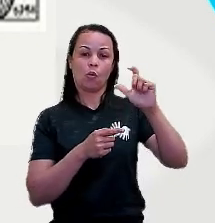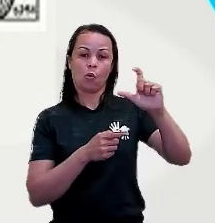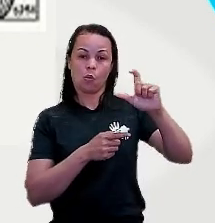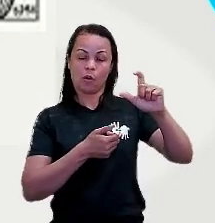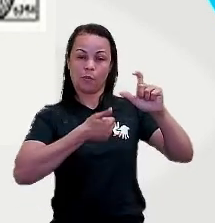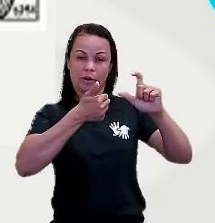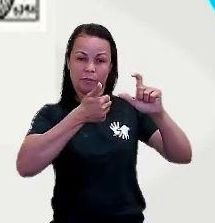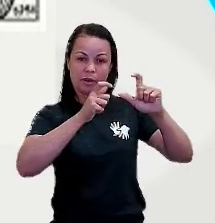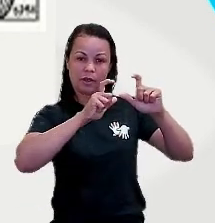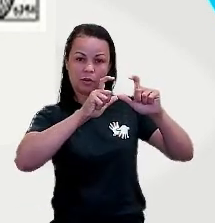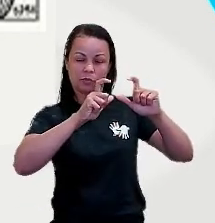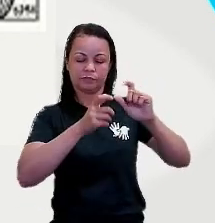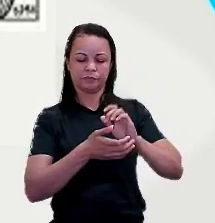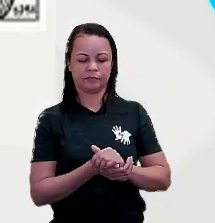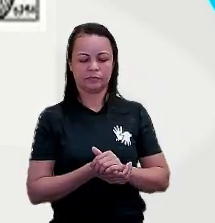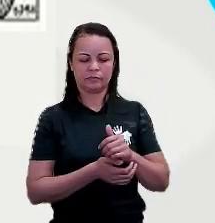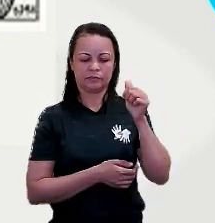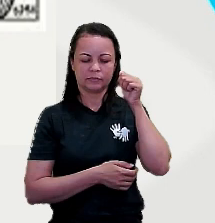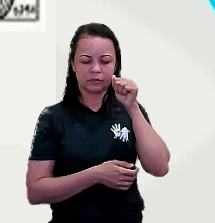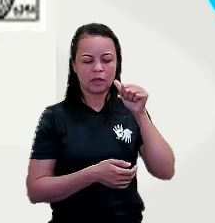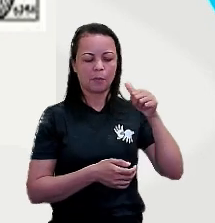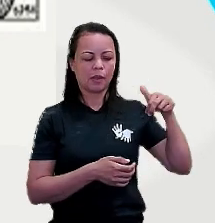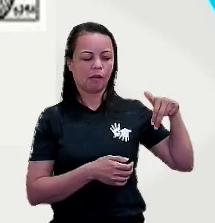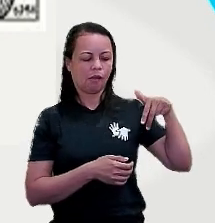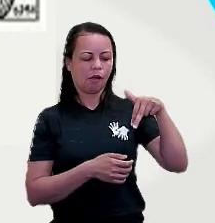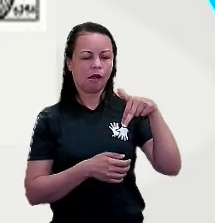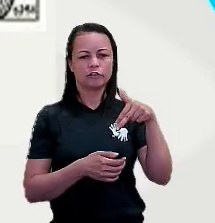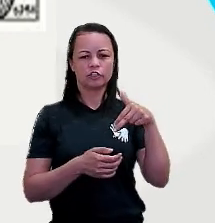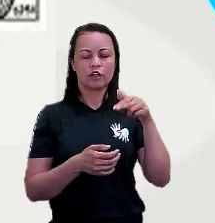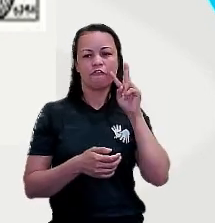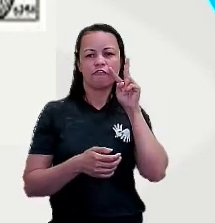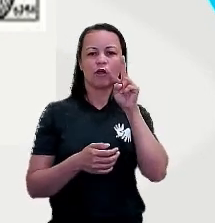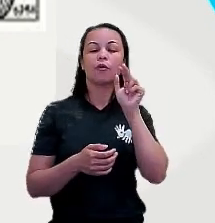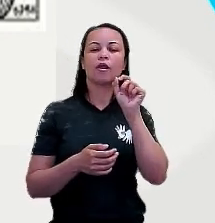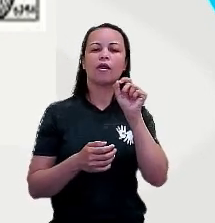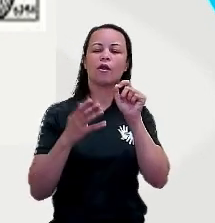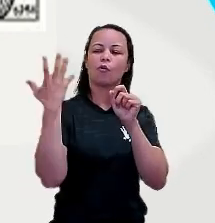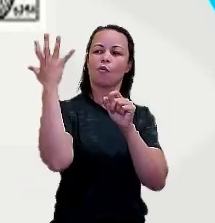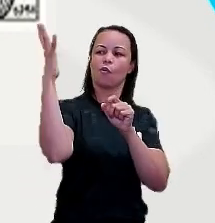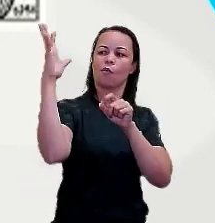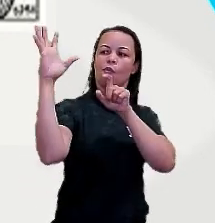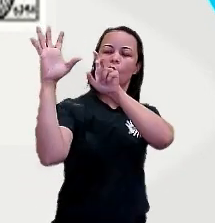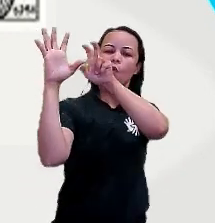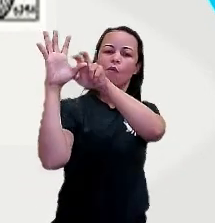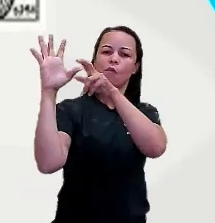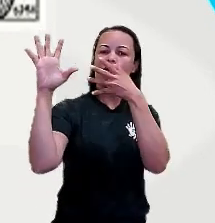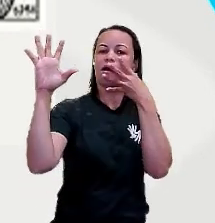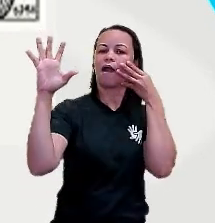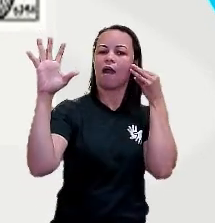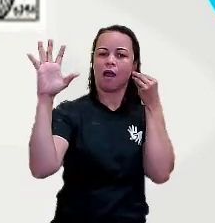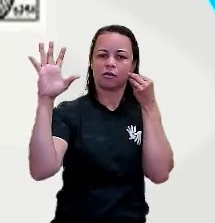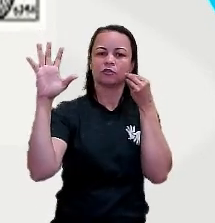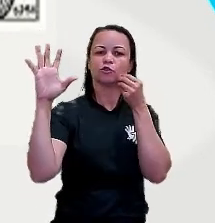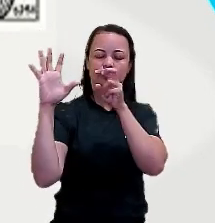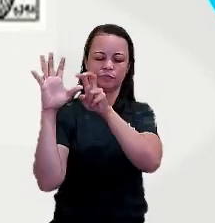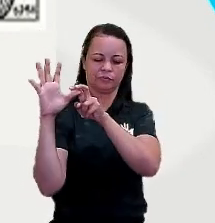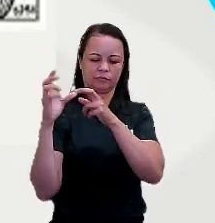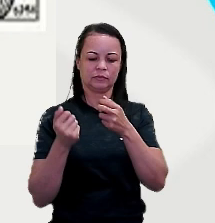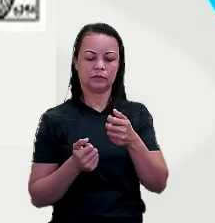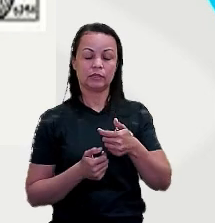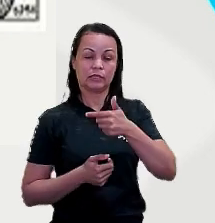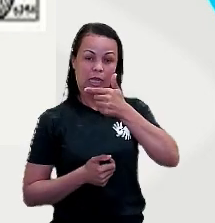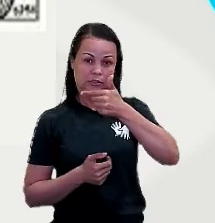quadrinho é Magali chegando e vendo o gatinho em cima da árvore. Na